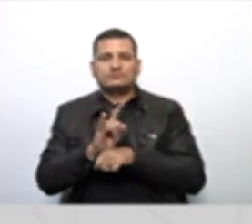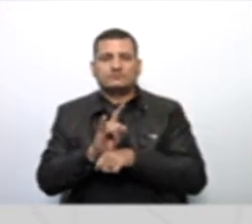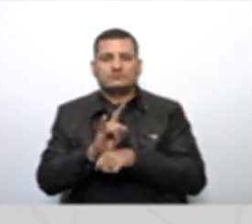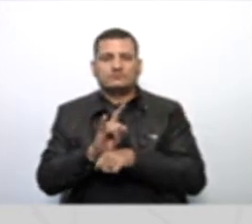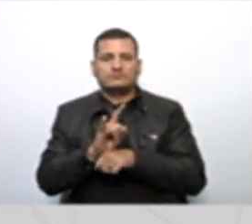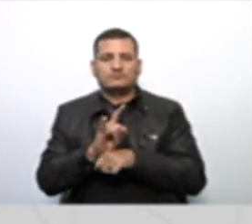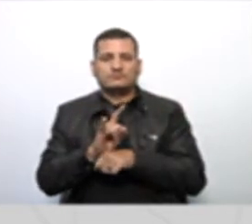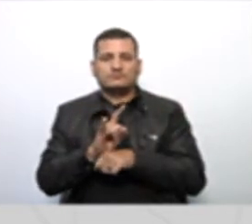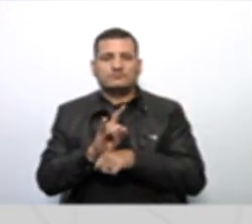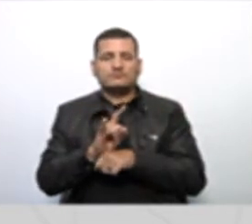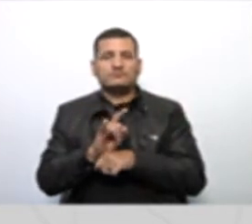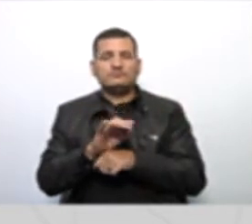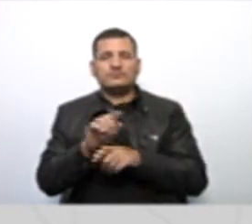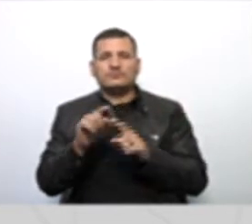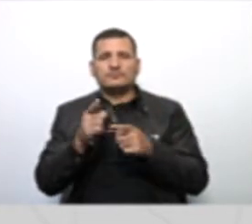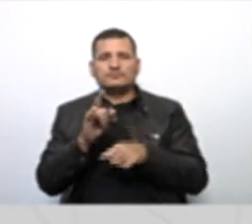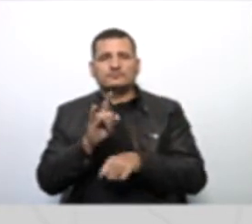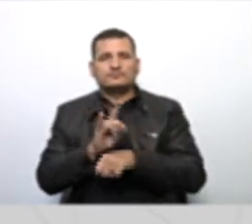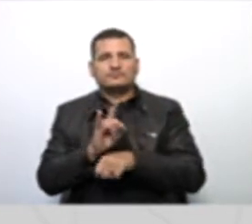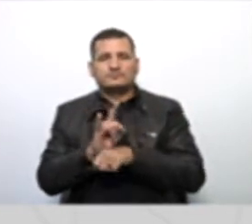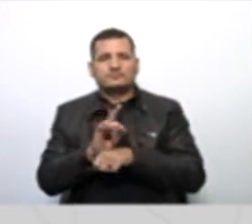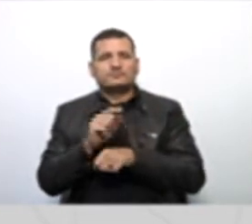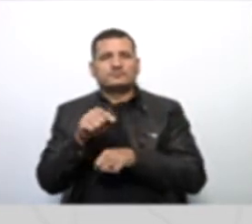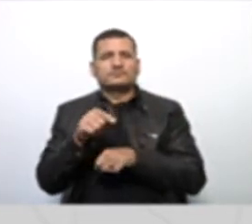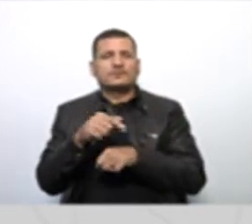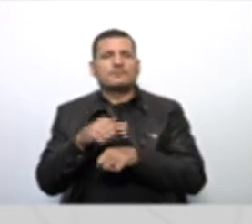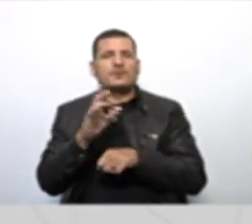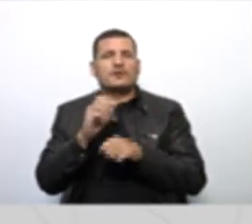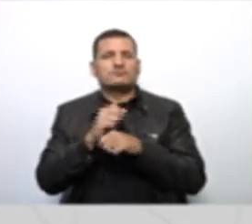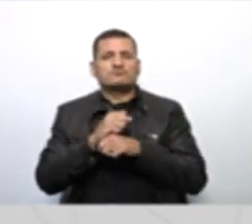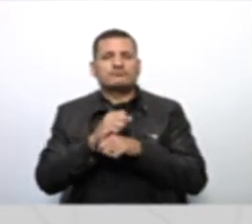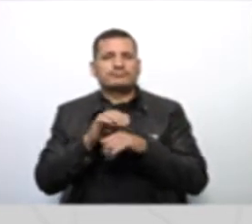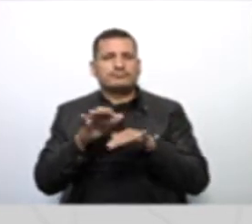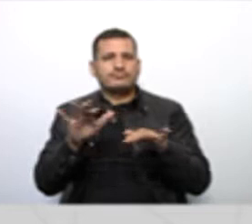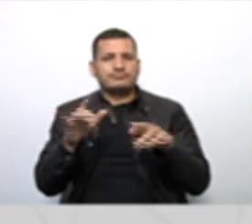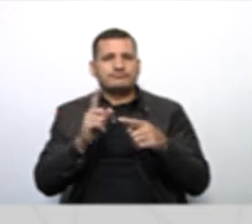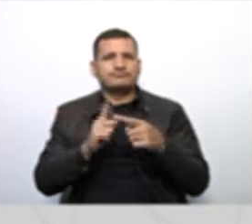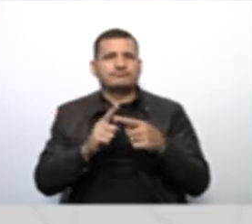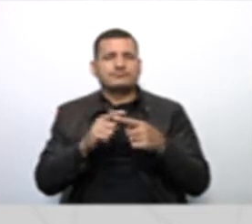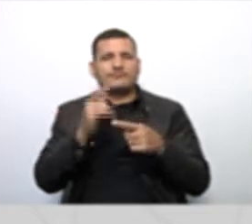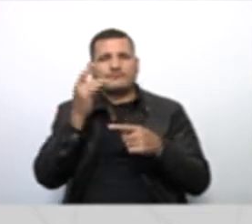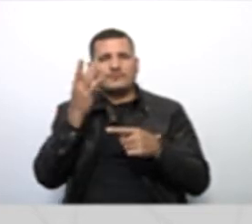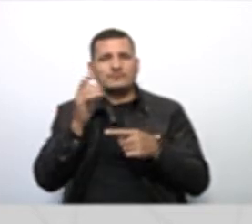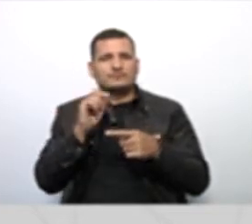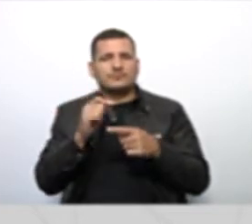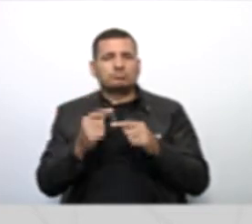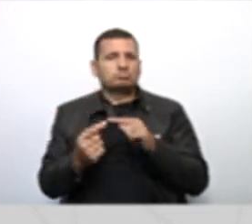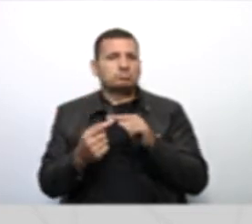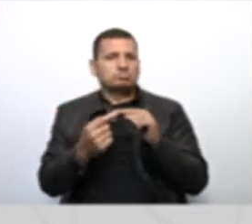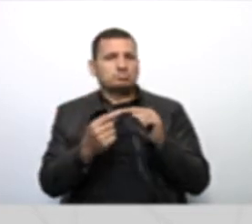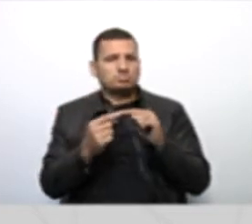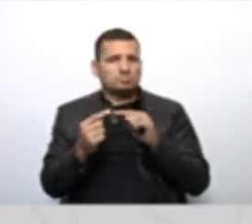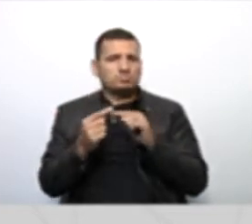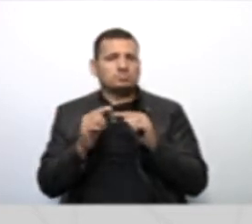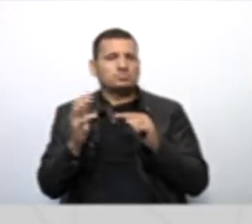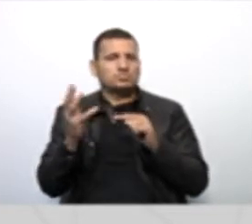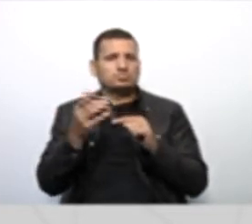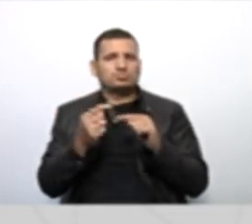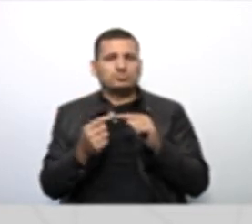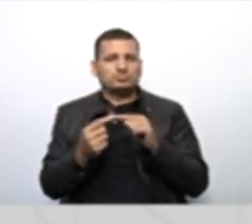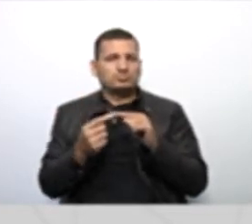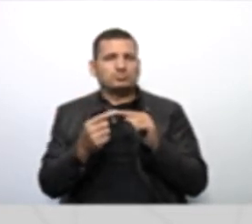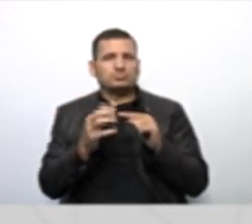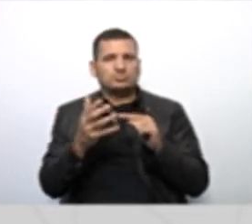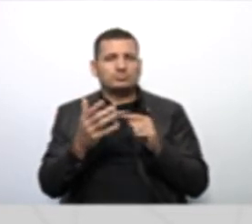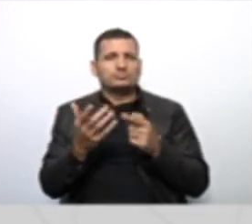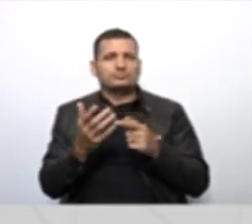a vantagem do Android é que ele se popularizou pela facilidade de compatibilidade com tudo, né? Ele era compatível com tudo. Você